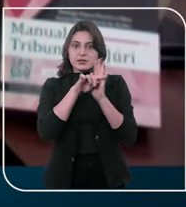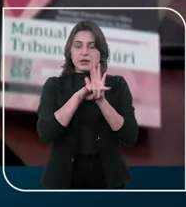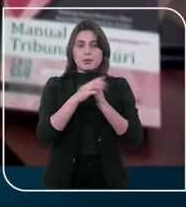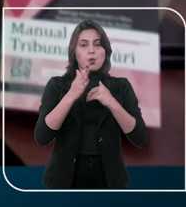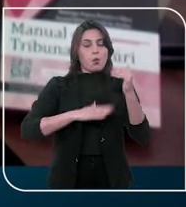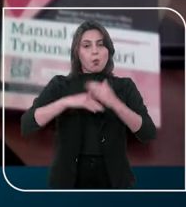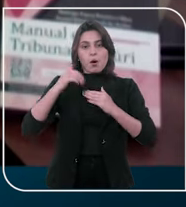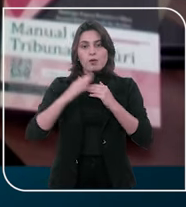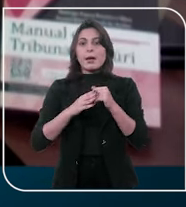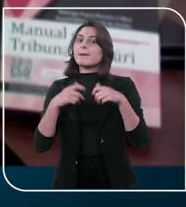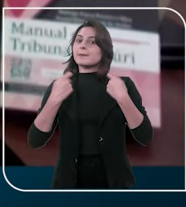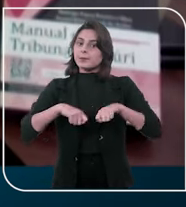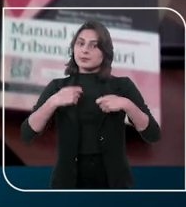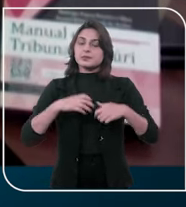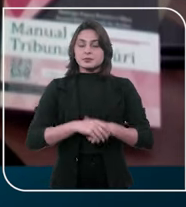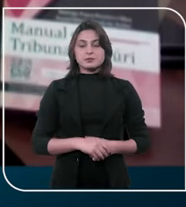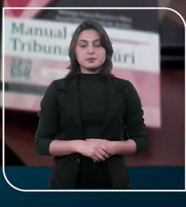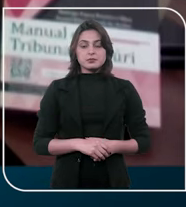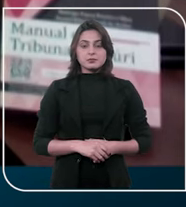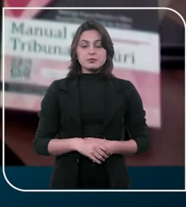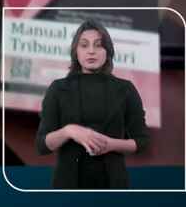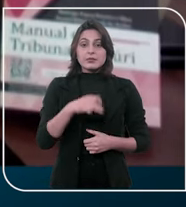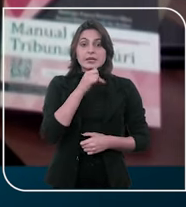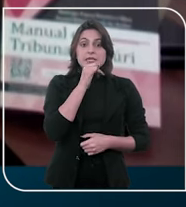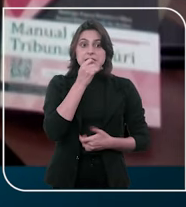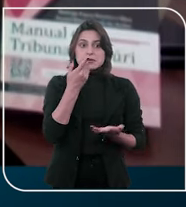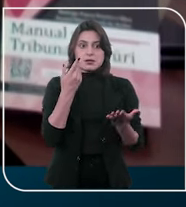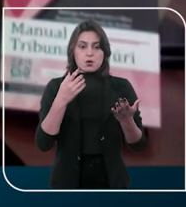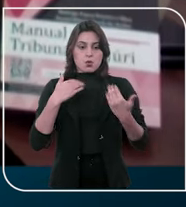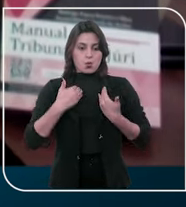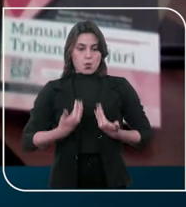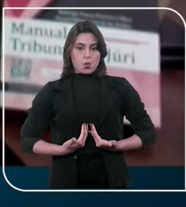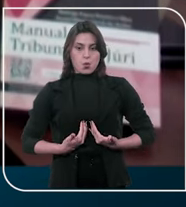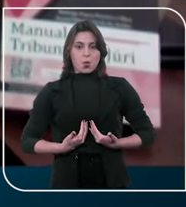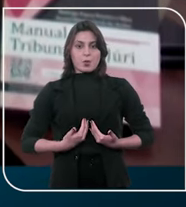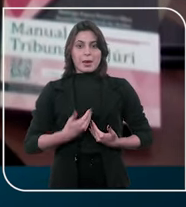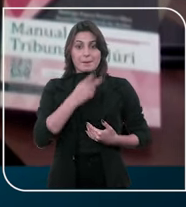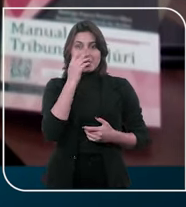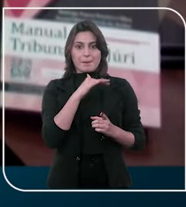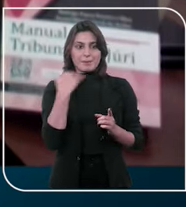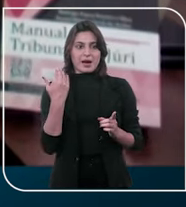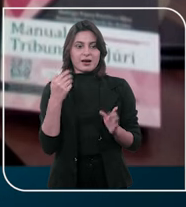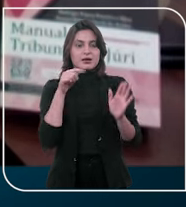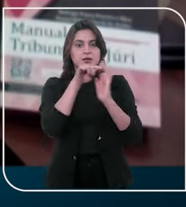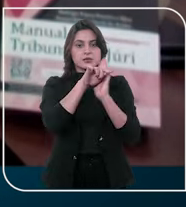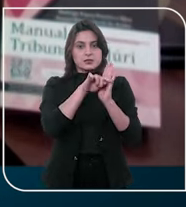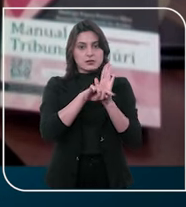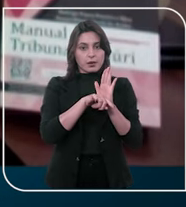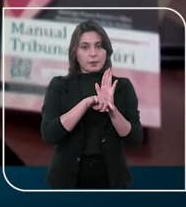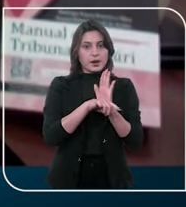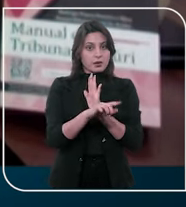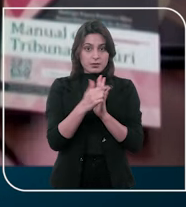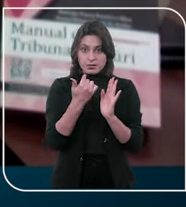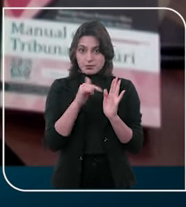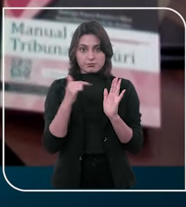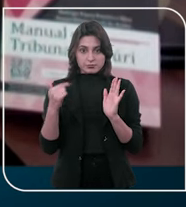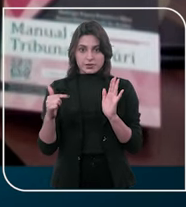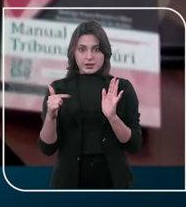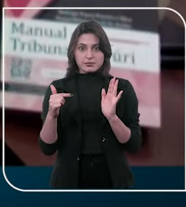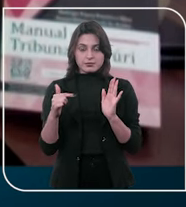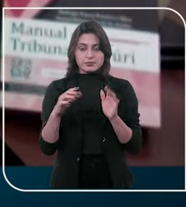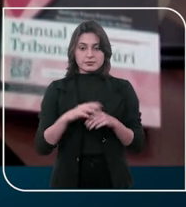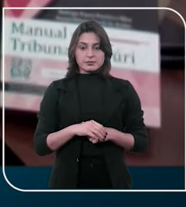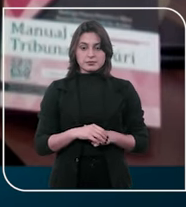um exame de corpo de delito em relação ao próprio, ao próprio corpo que esteja,